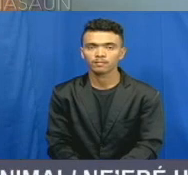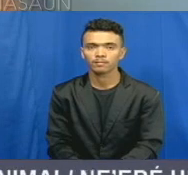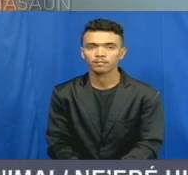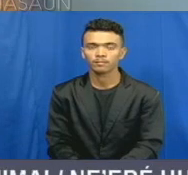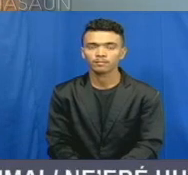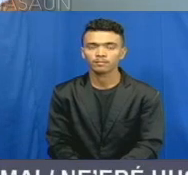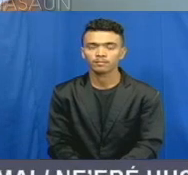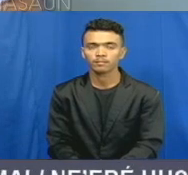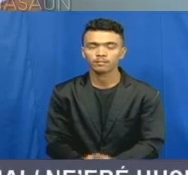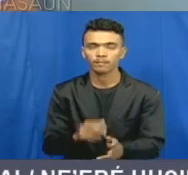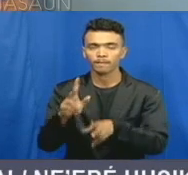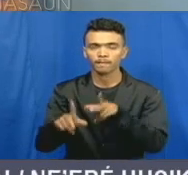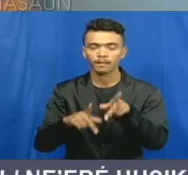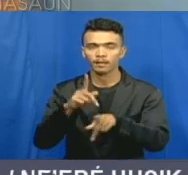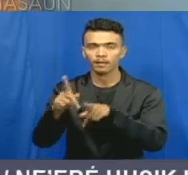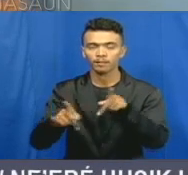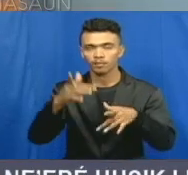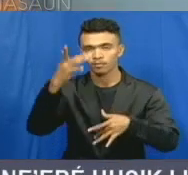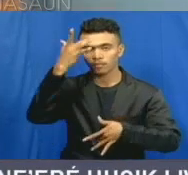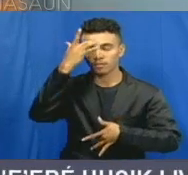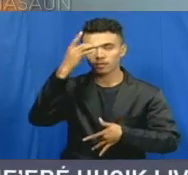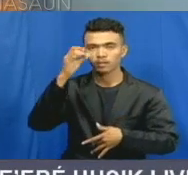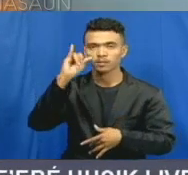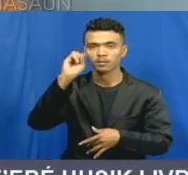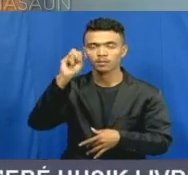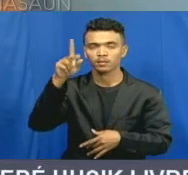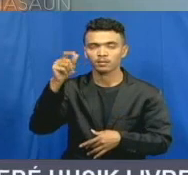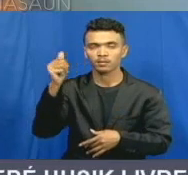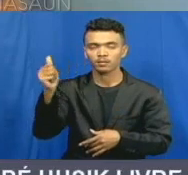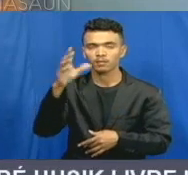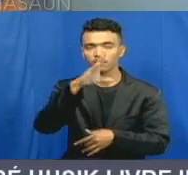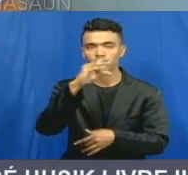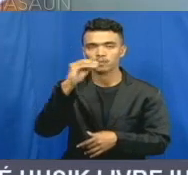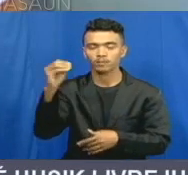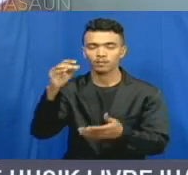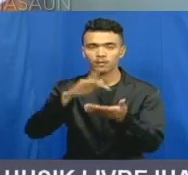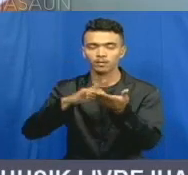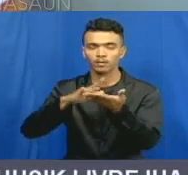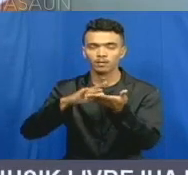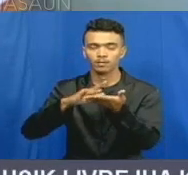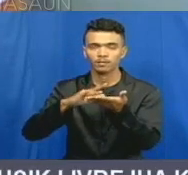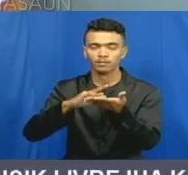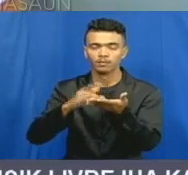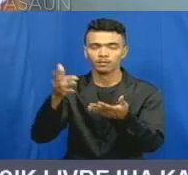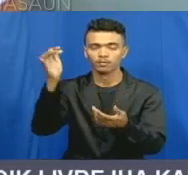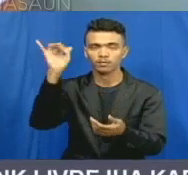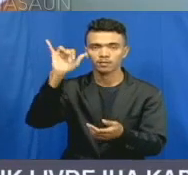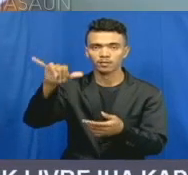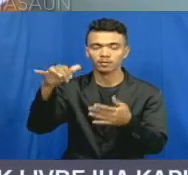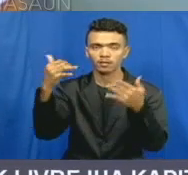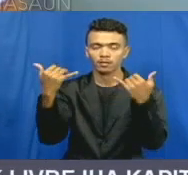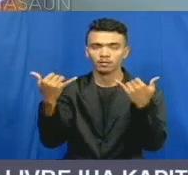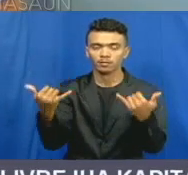Mak babe ema sarne be maka homoras is bot i depois ho itane ai moro hidrocortison sirane mak agora da